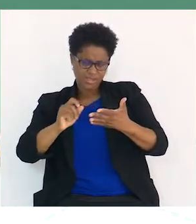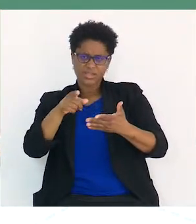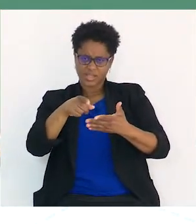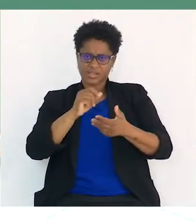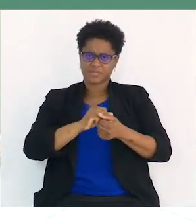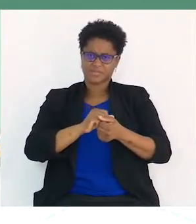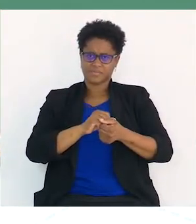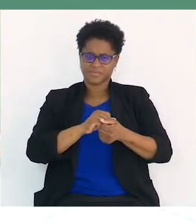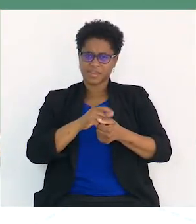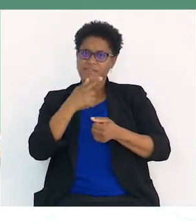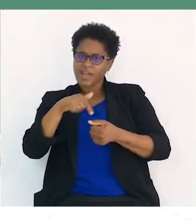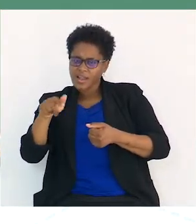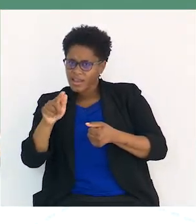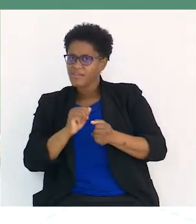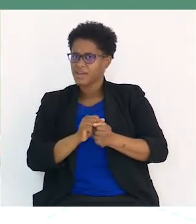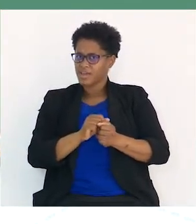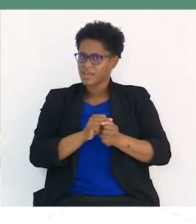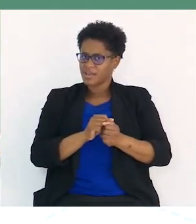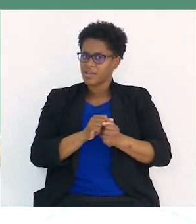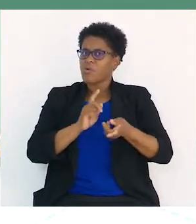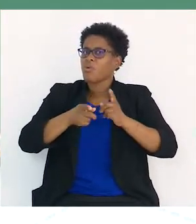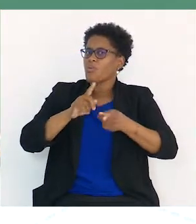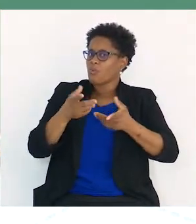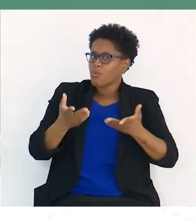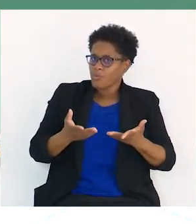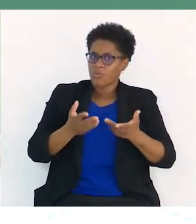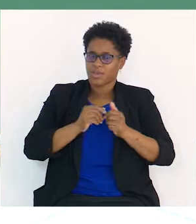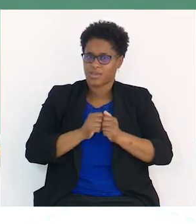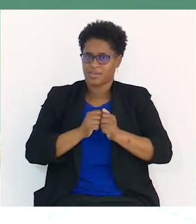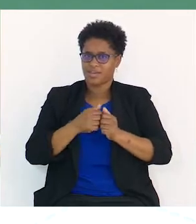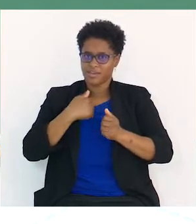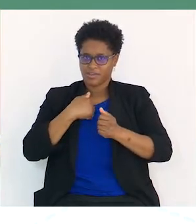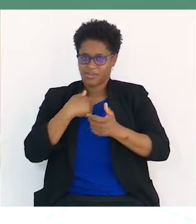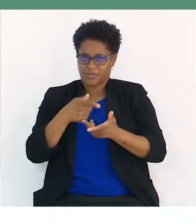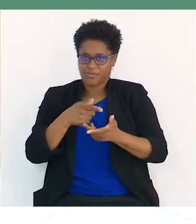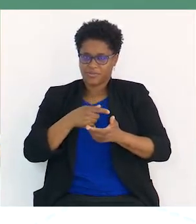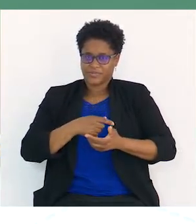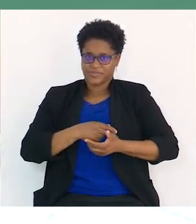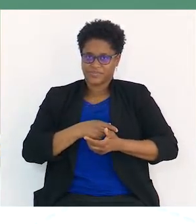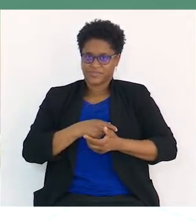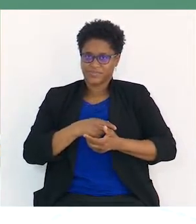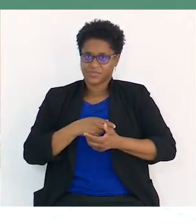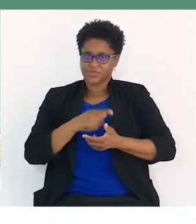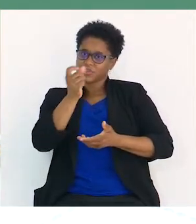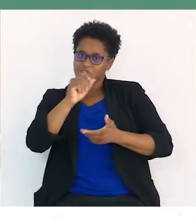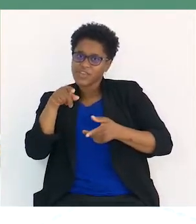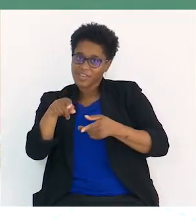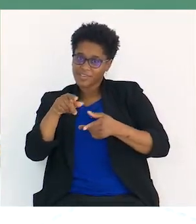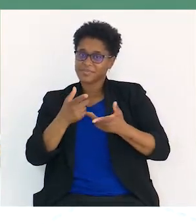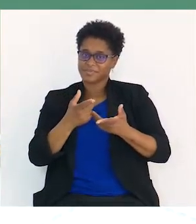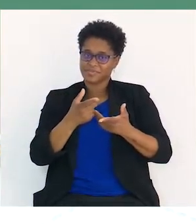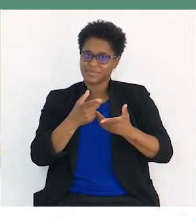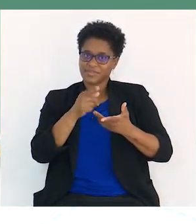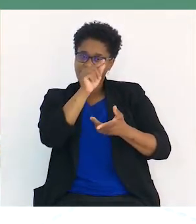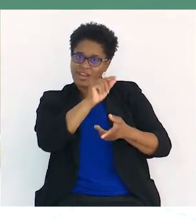que vai levar aquilo que é. Eu vou pegar mais aqui, ok? Vais